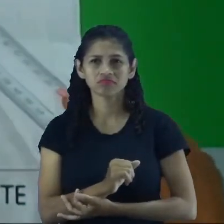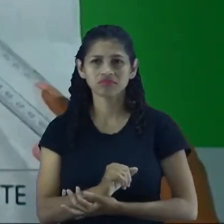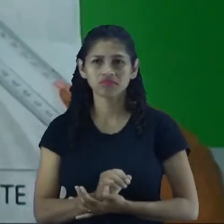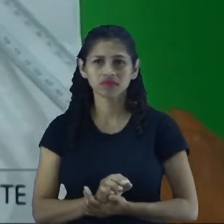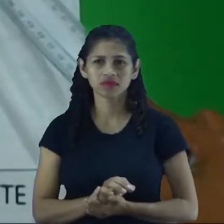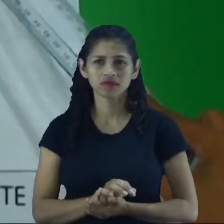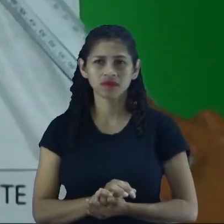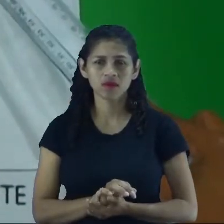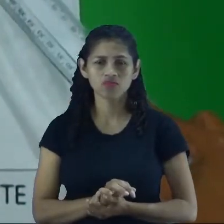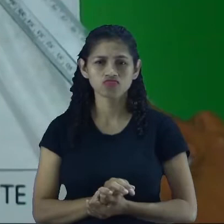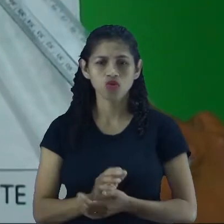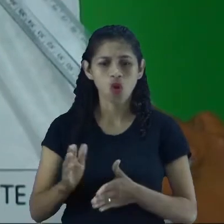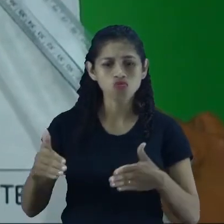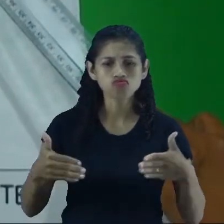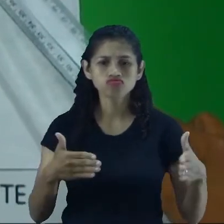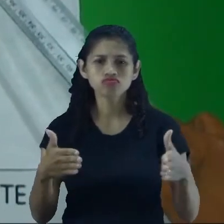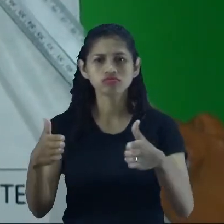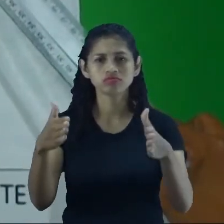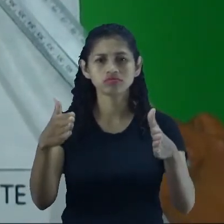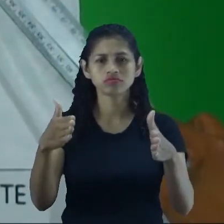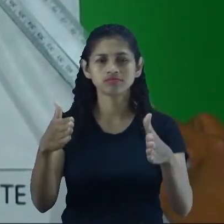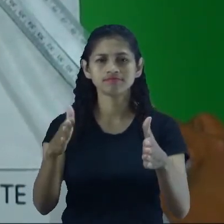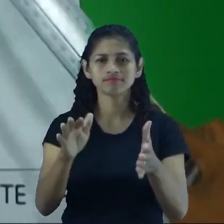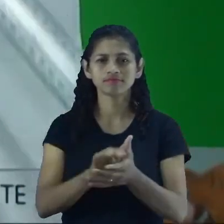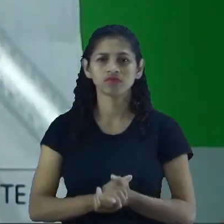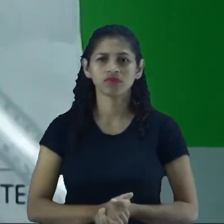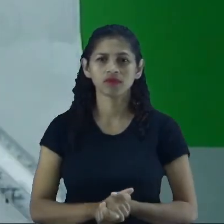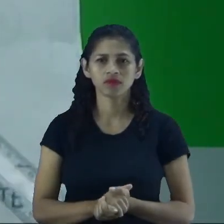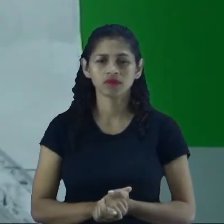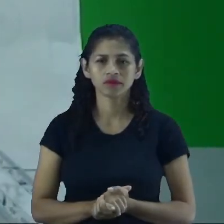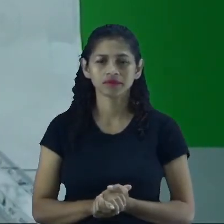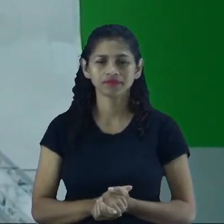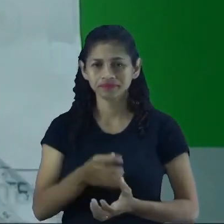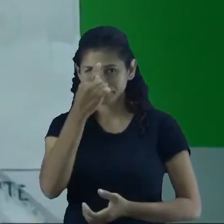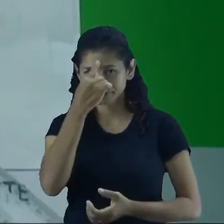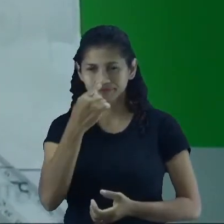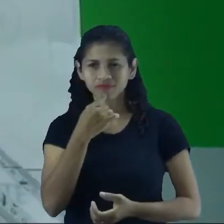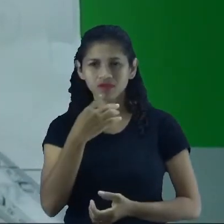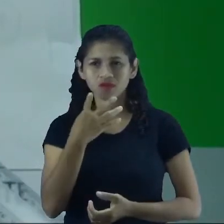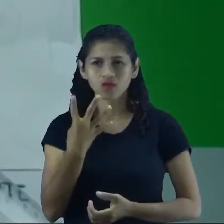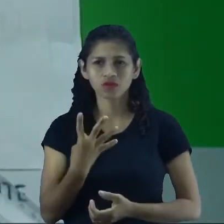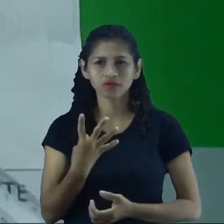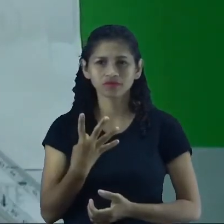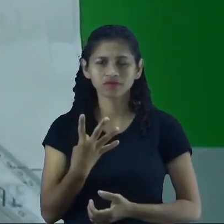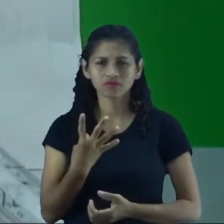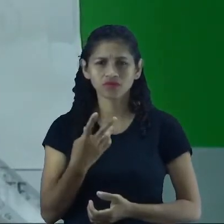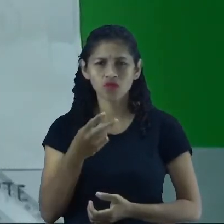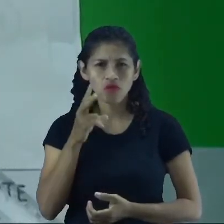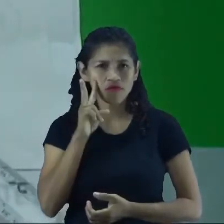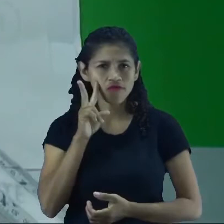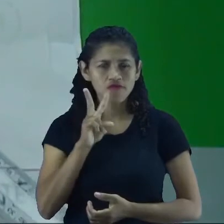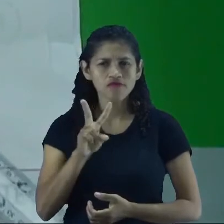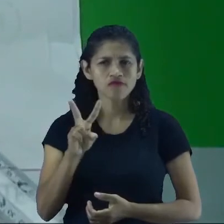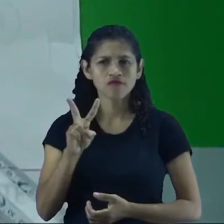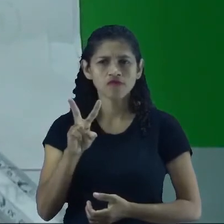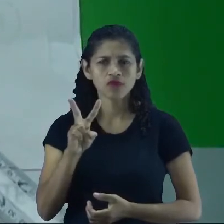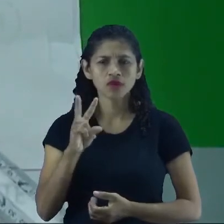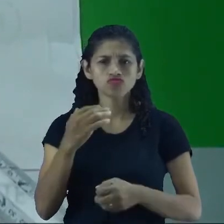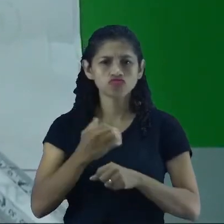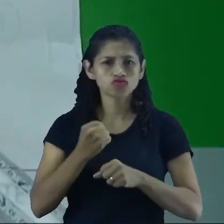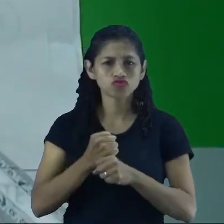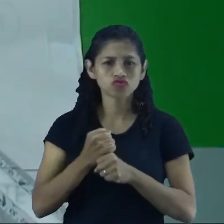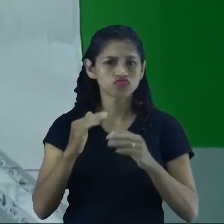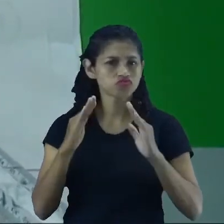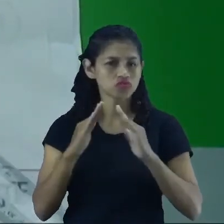grande estrada, né? Uma rua, certo? Na imagem 4, a gente vê a construção de apenas uma